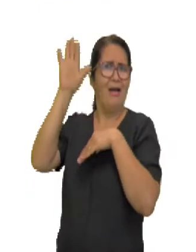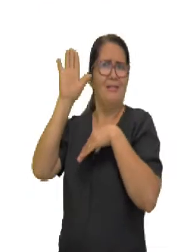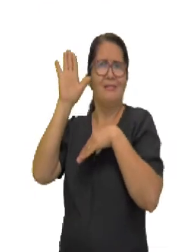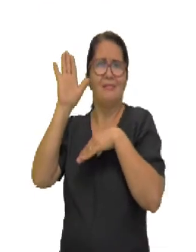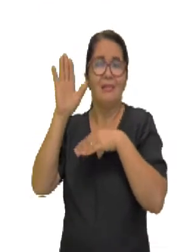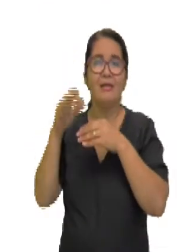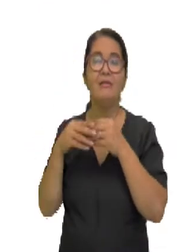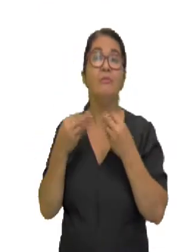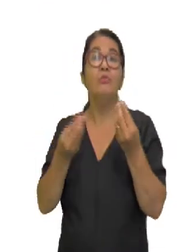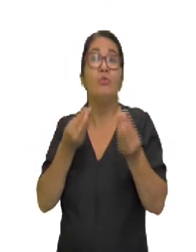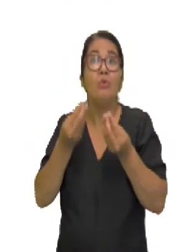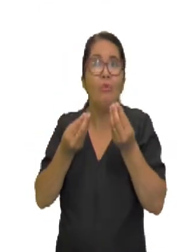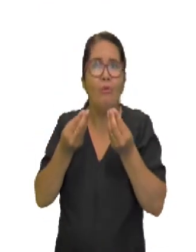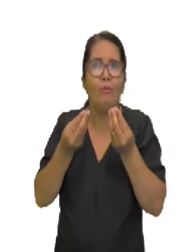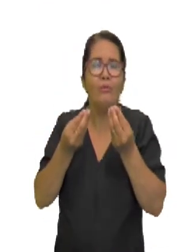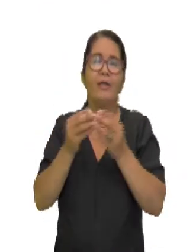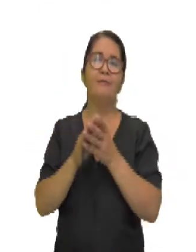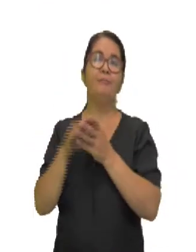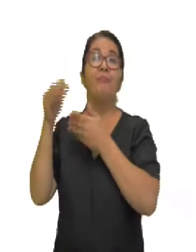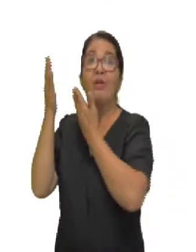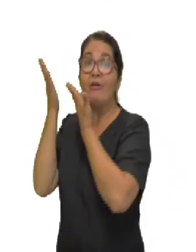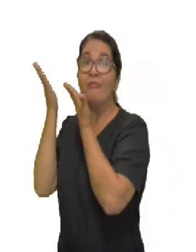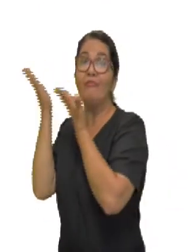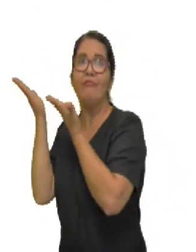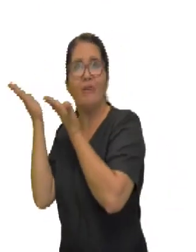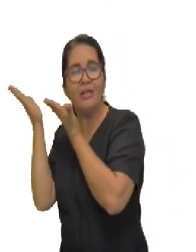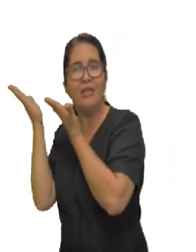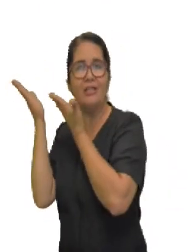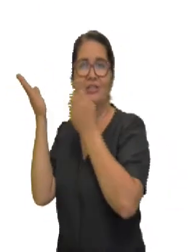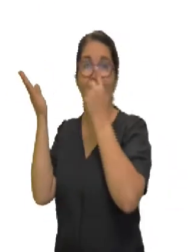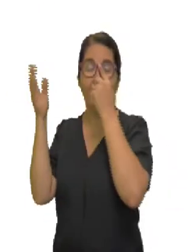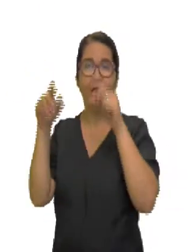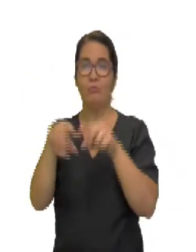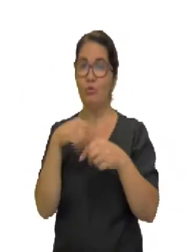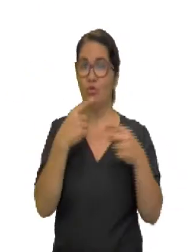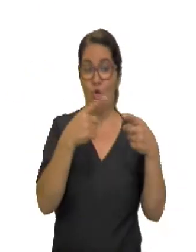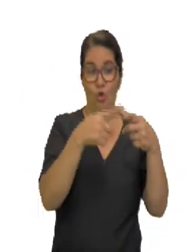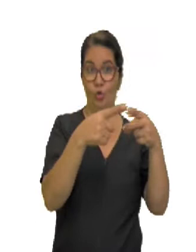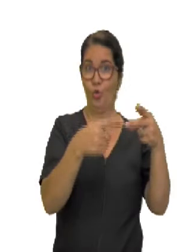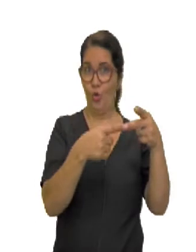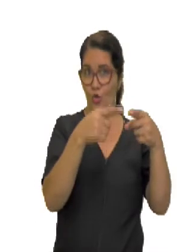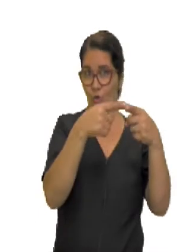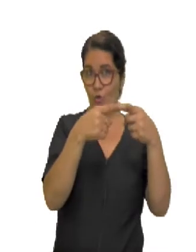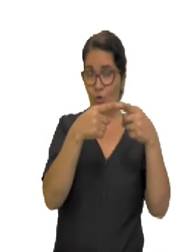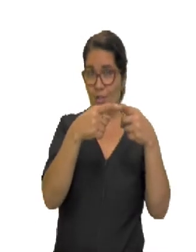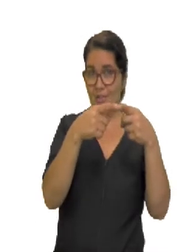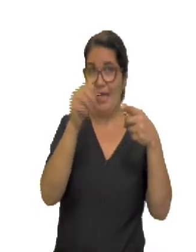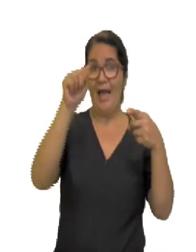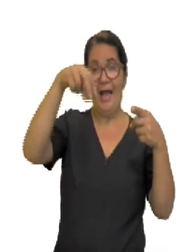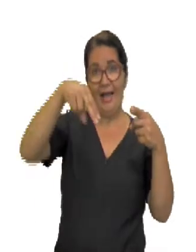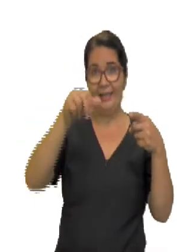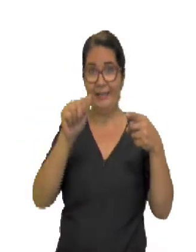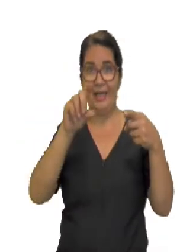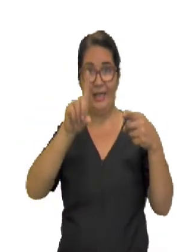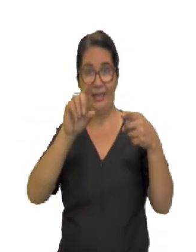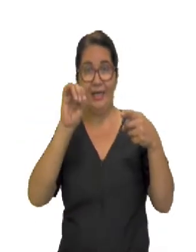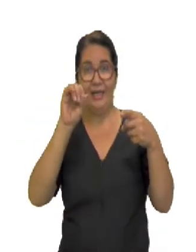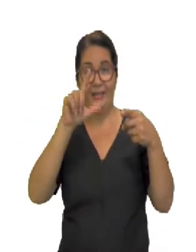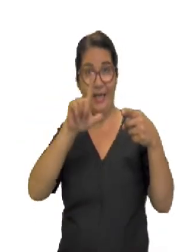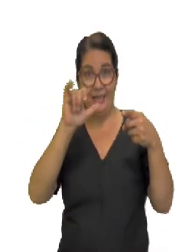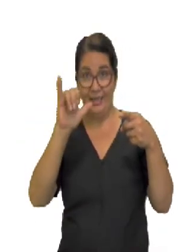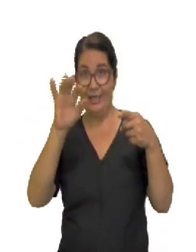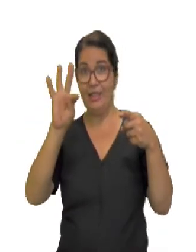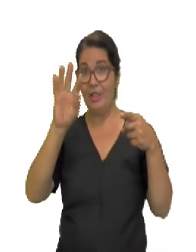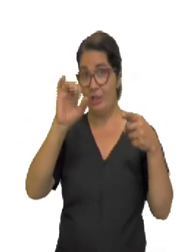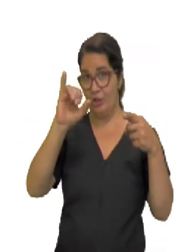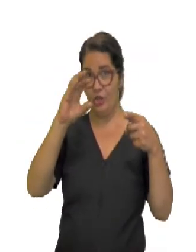no absoluto. Nós temos analítico e sintético. Bem, o analítico, ele vai ser composto por